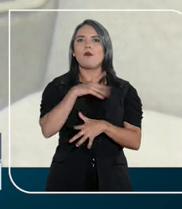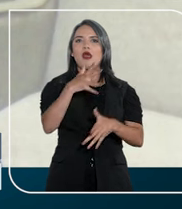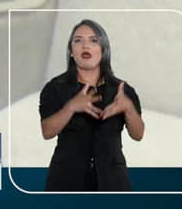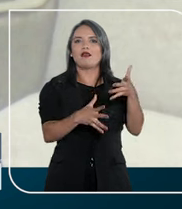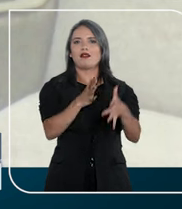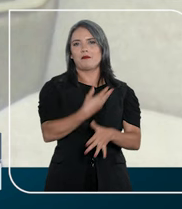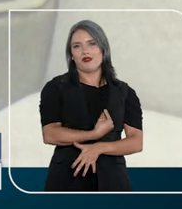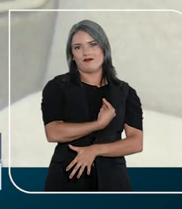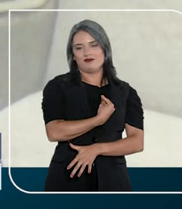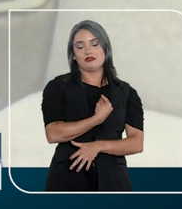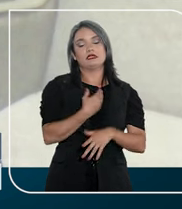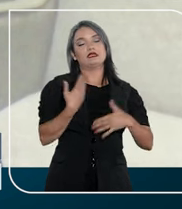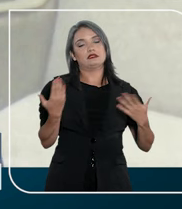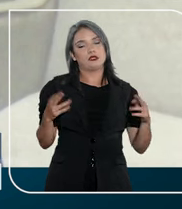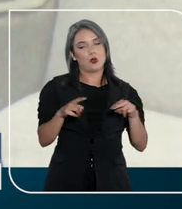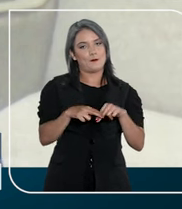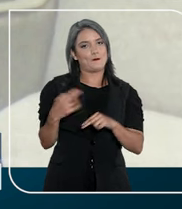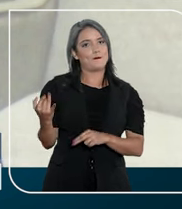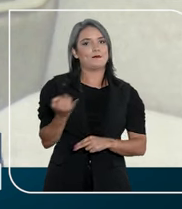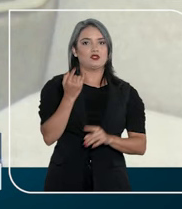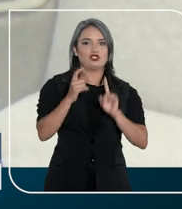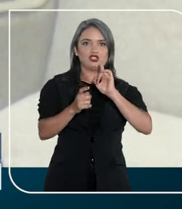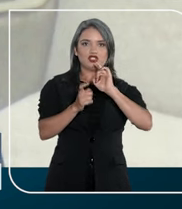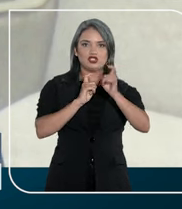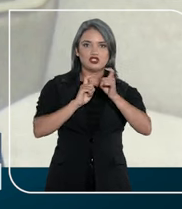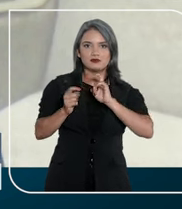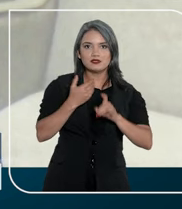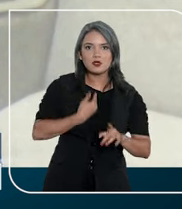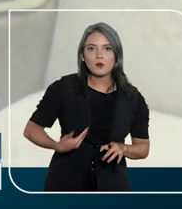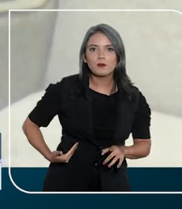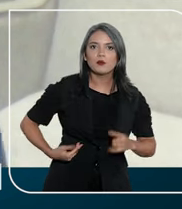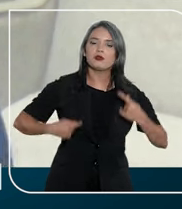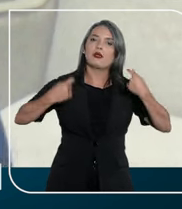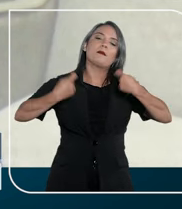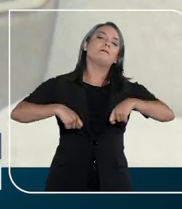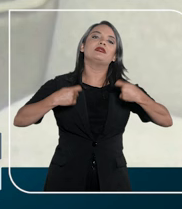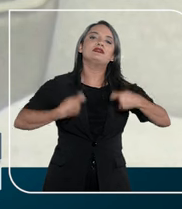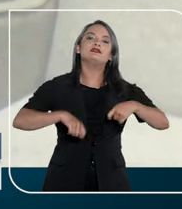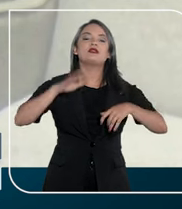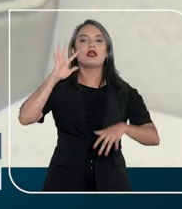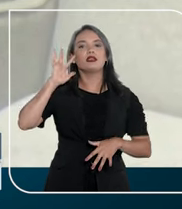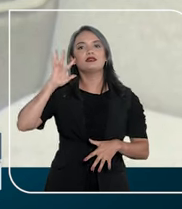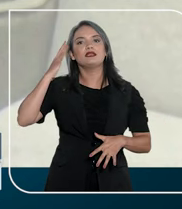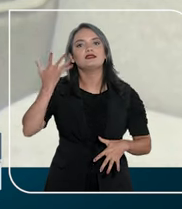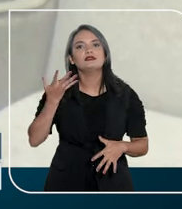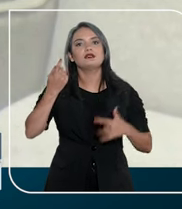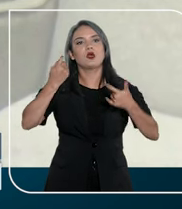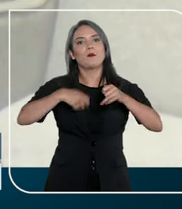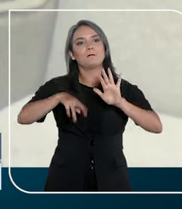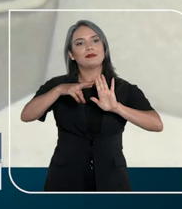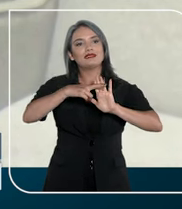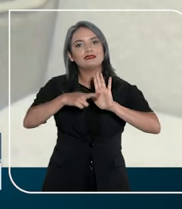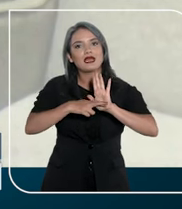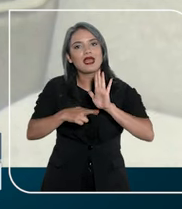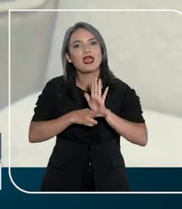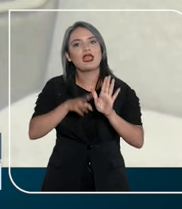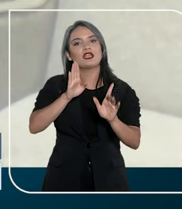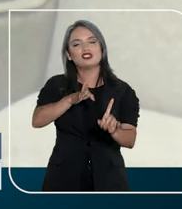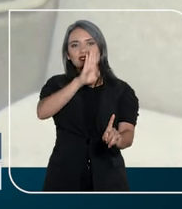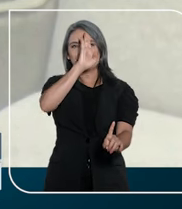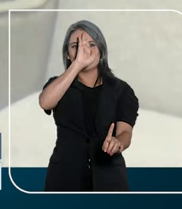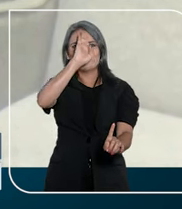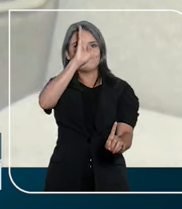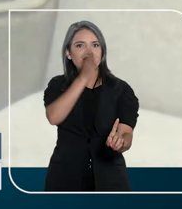que a administração pública defina suas decisões, especialmente quando há uma situação de competição, onde são